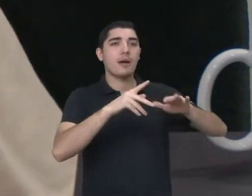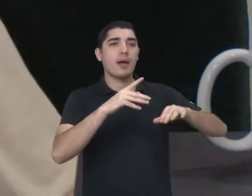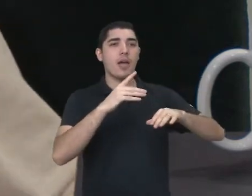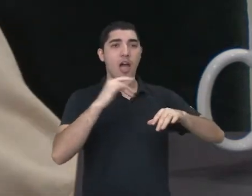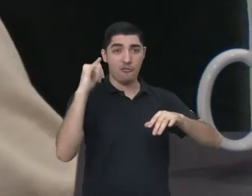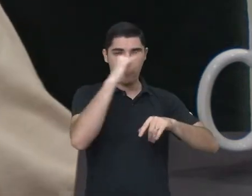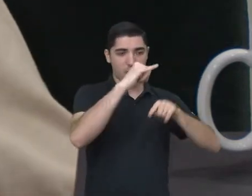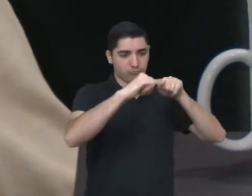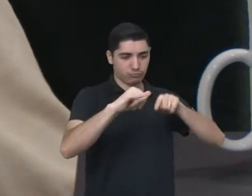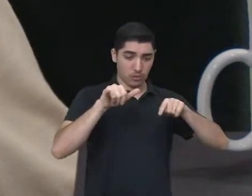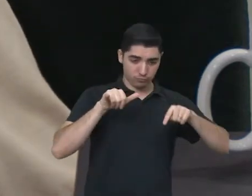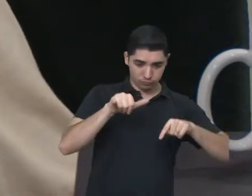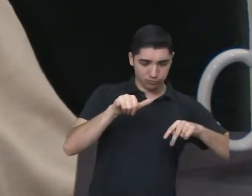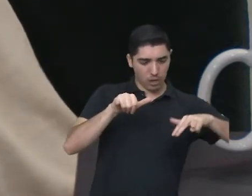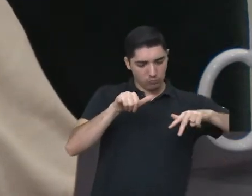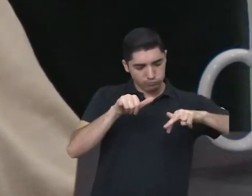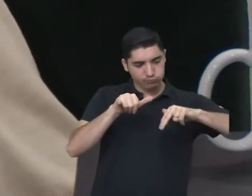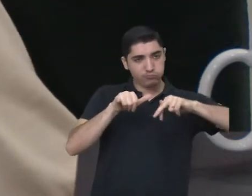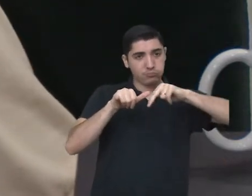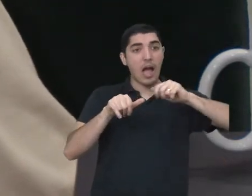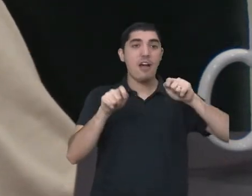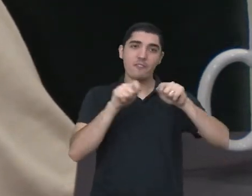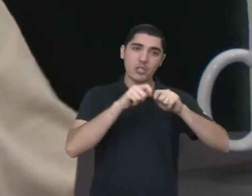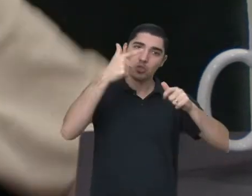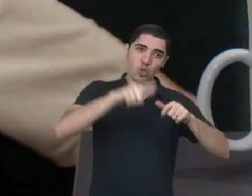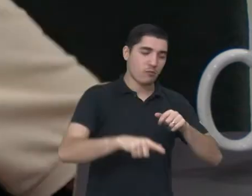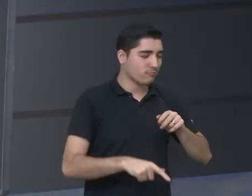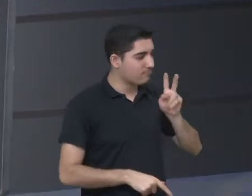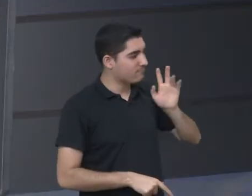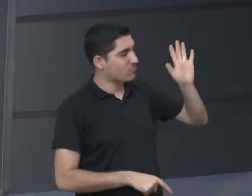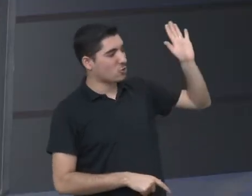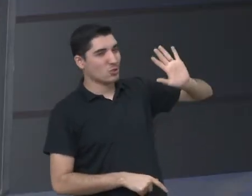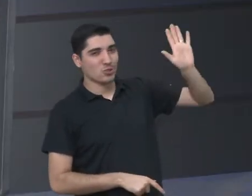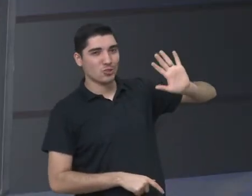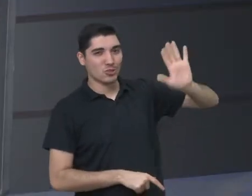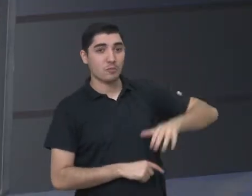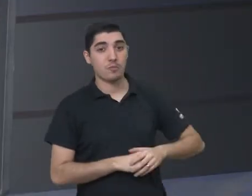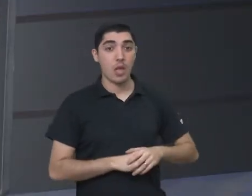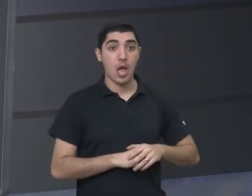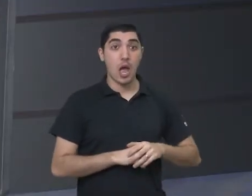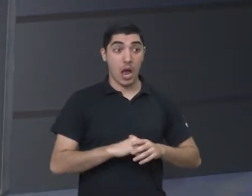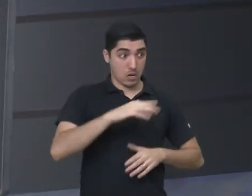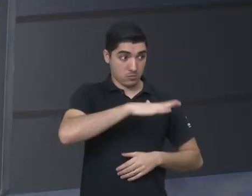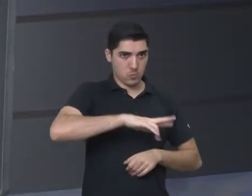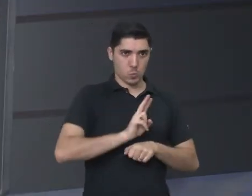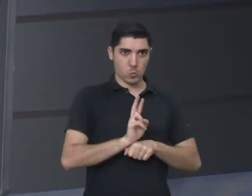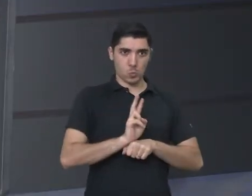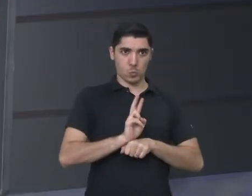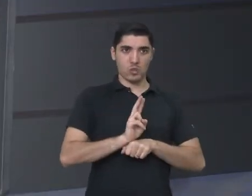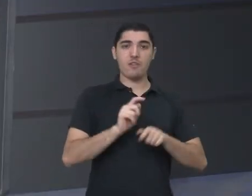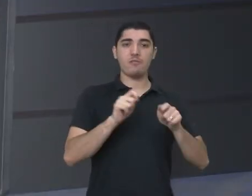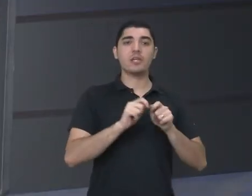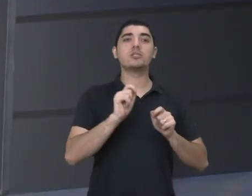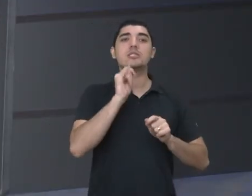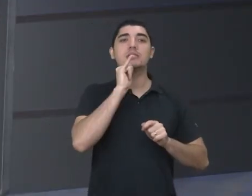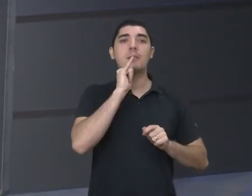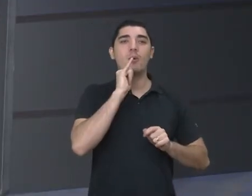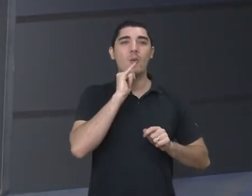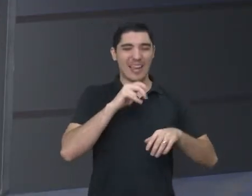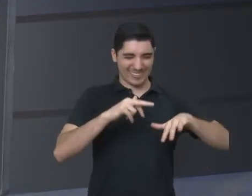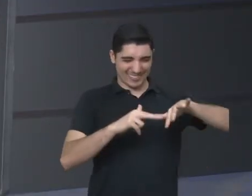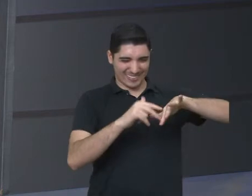no aeroporto do CTA. Liberaram para a população, mas colocaram assim, a uns 500 metros da pista, um cercado